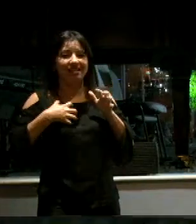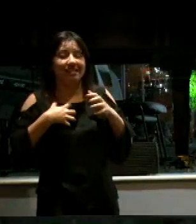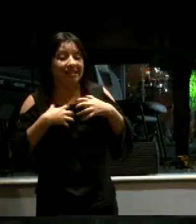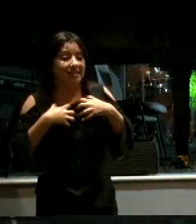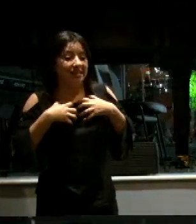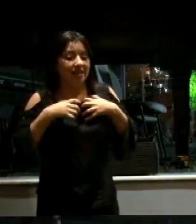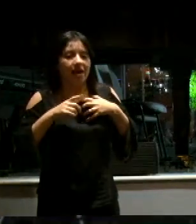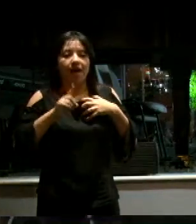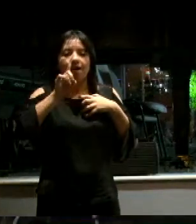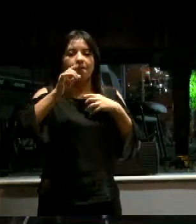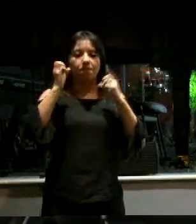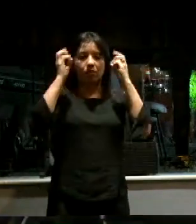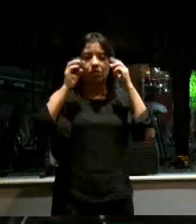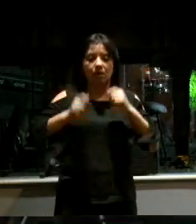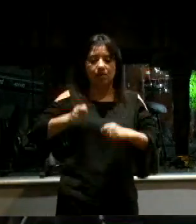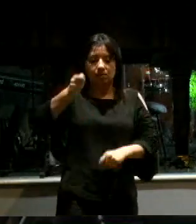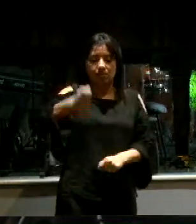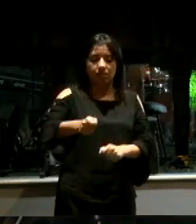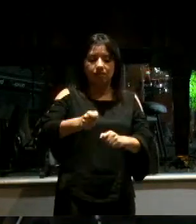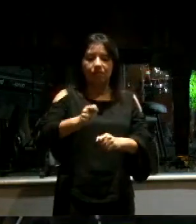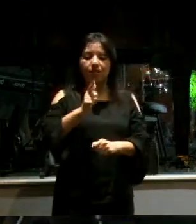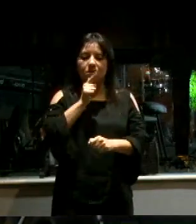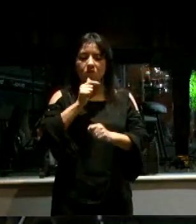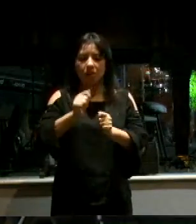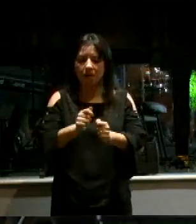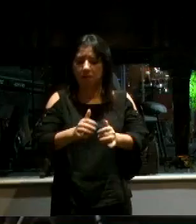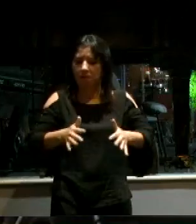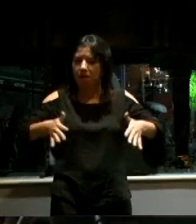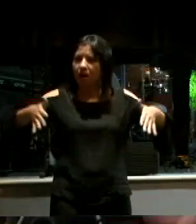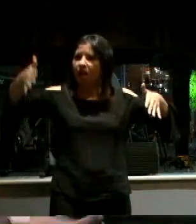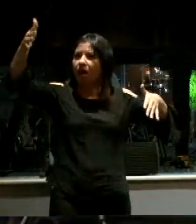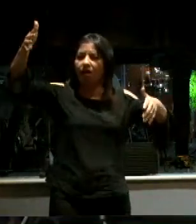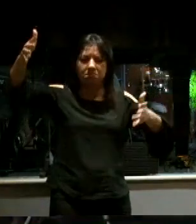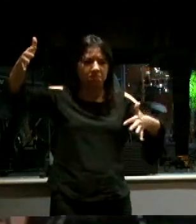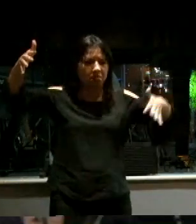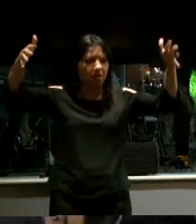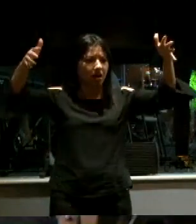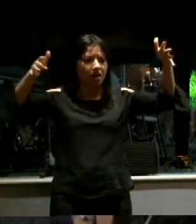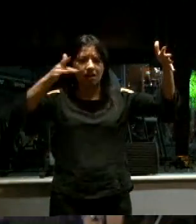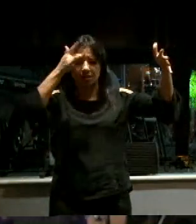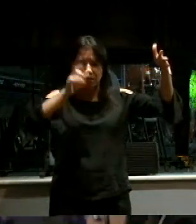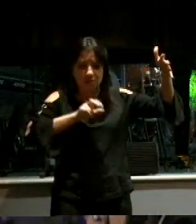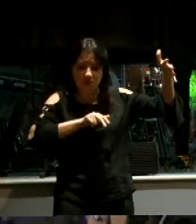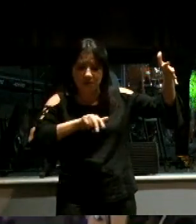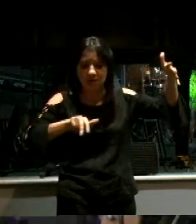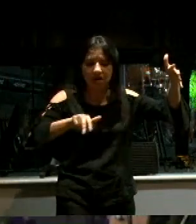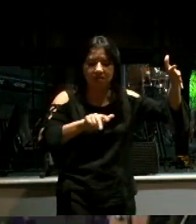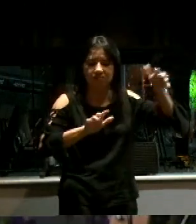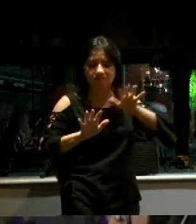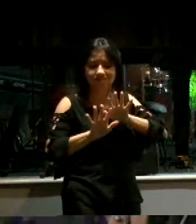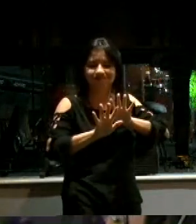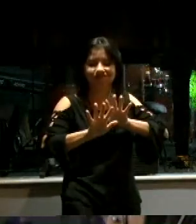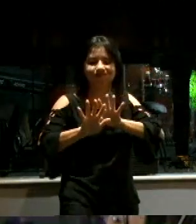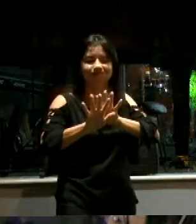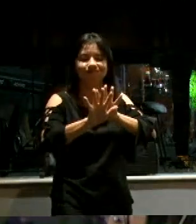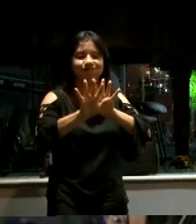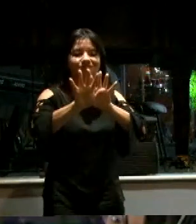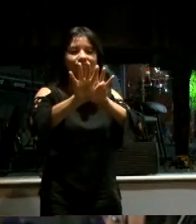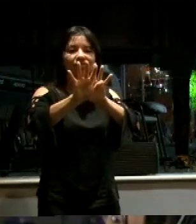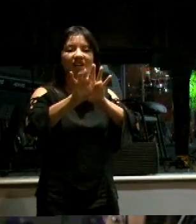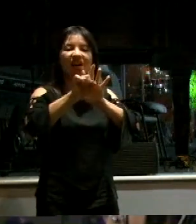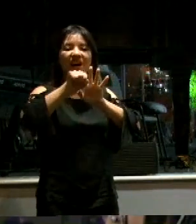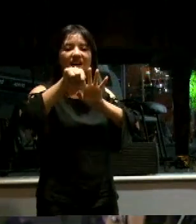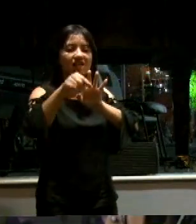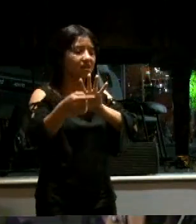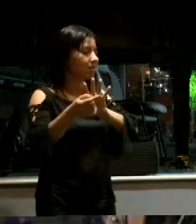mar. Gente, quer experiência maior do que essa? Do que é ser conduzido pelo Espírito? Mas aí eles